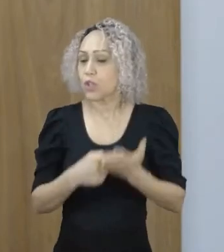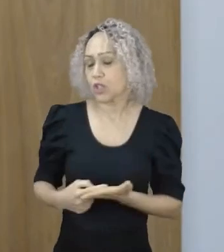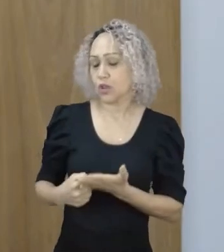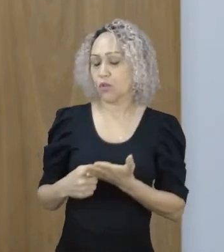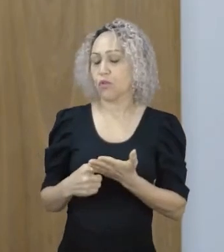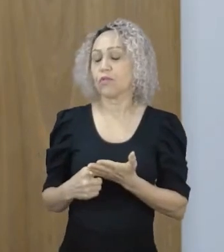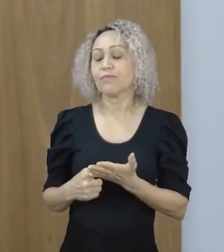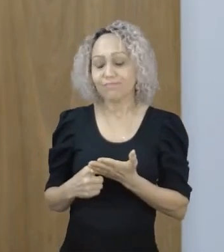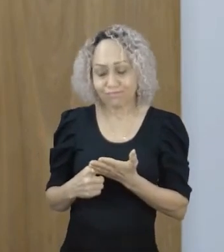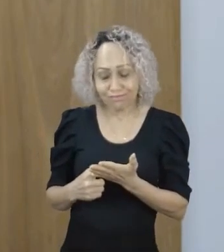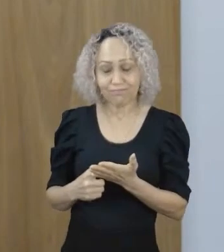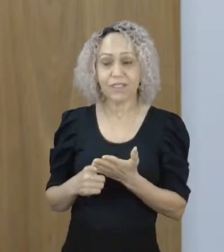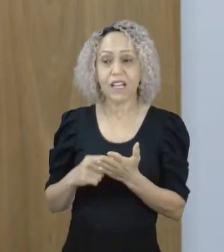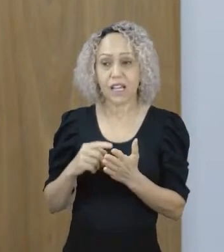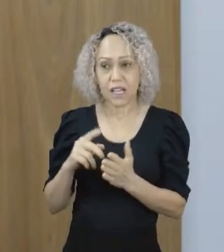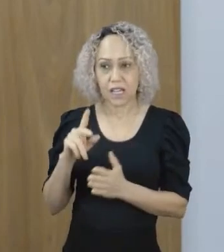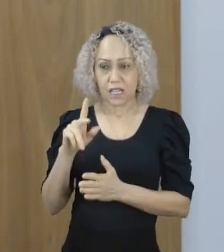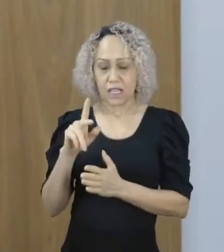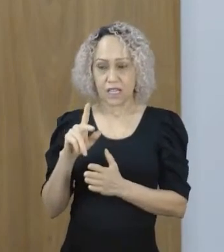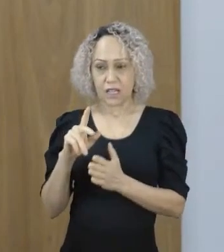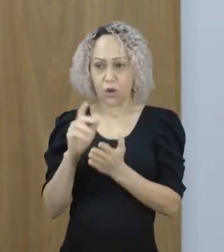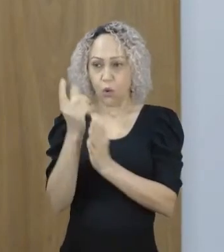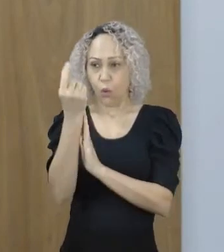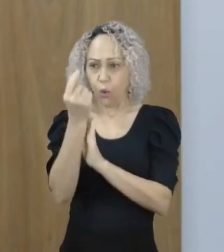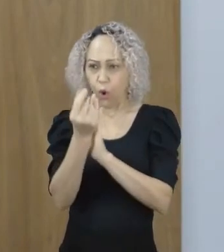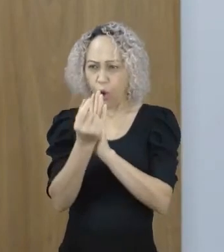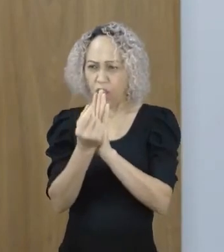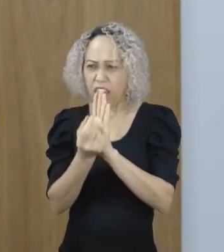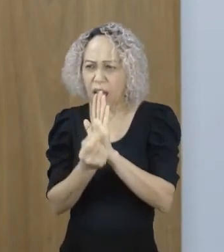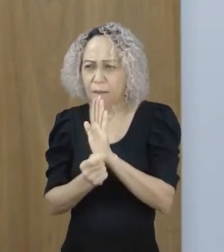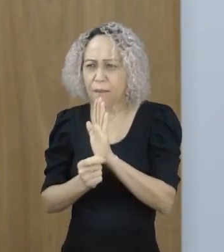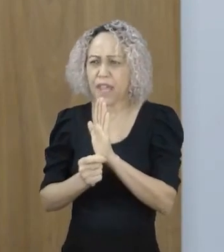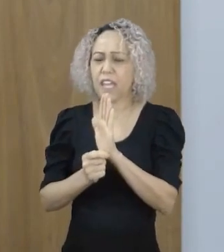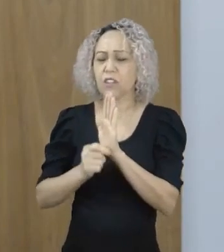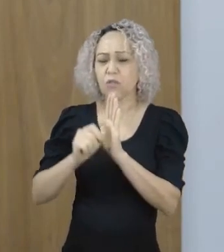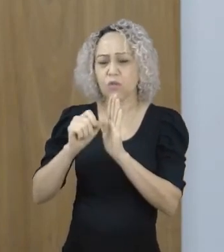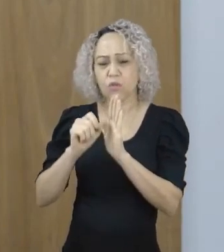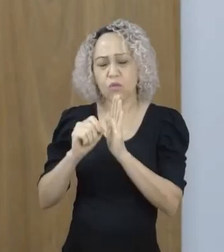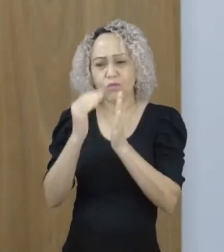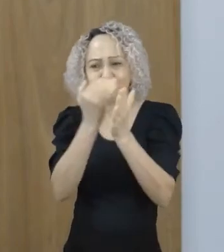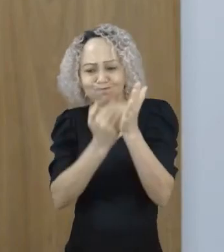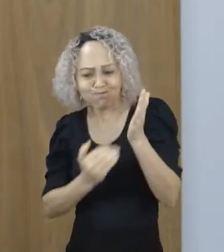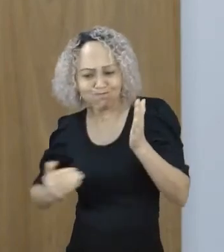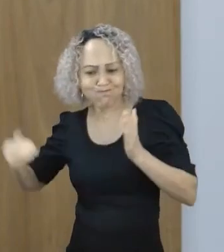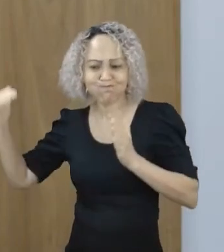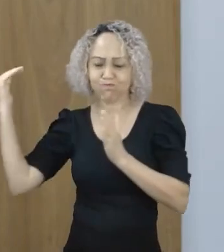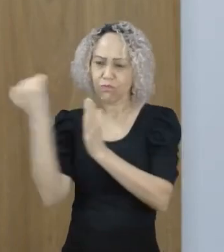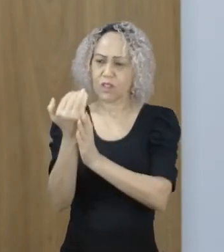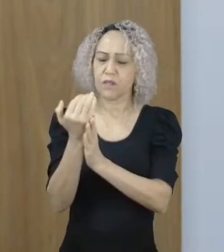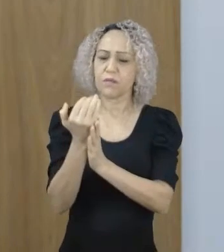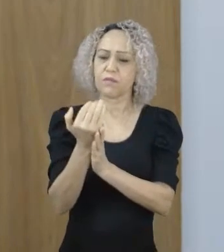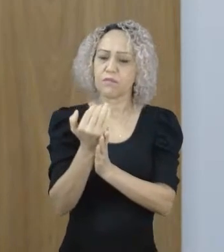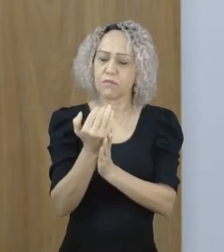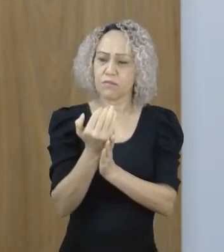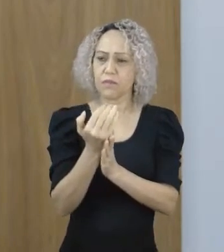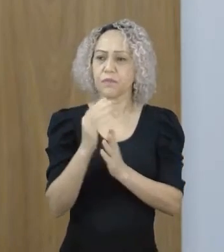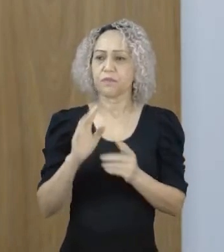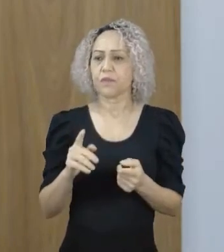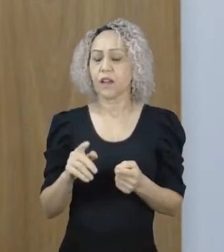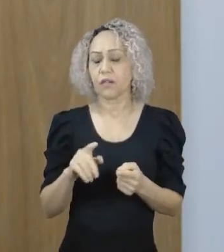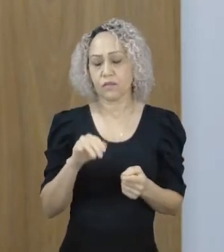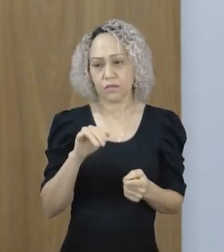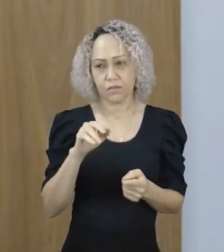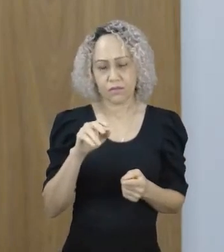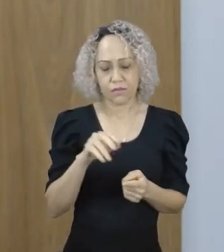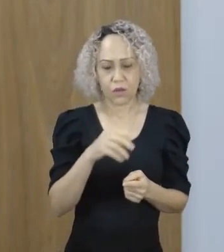Sim. No edital do PAC, nós voltamos a ter financiamento federal para construir unidades de saúde da família novas,